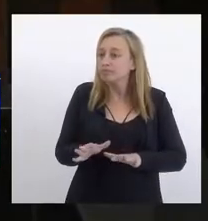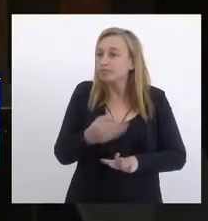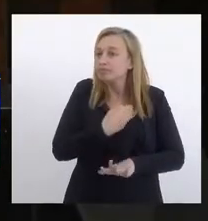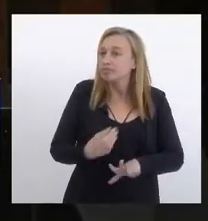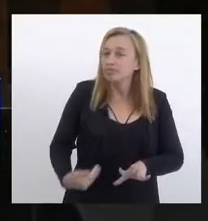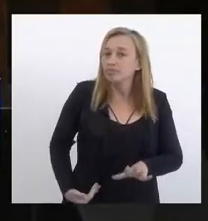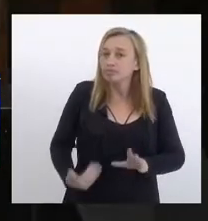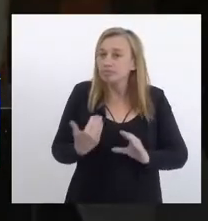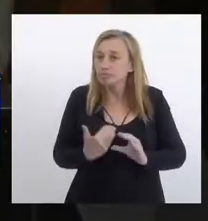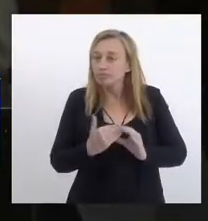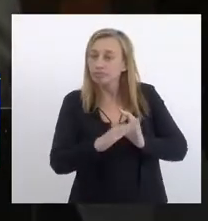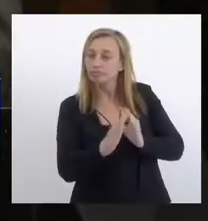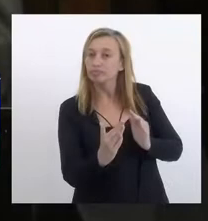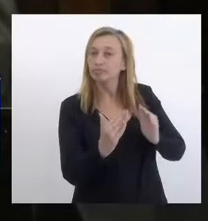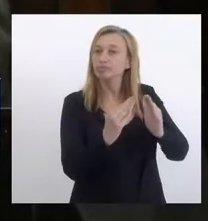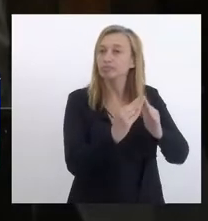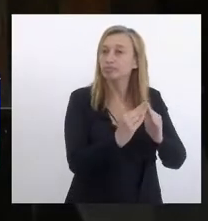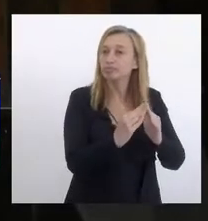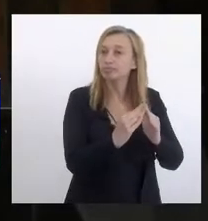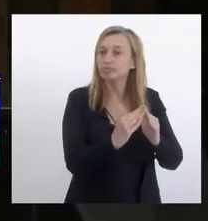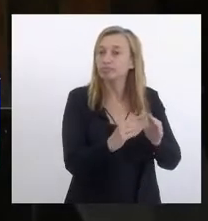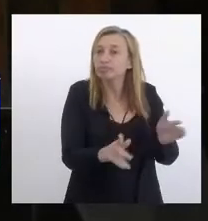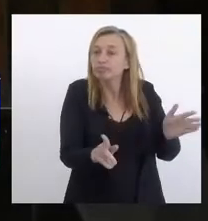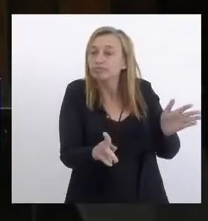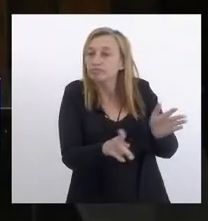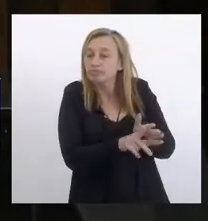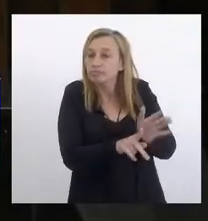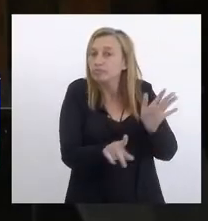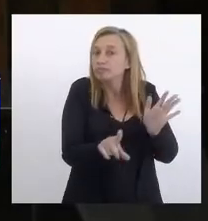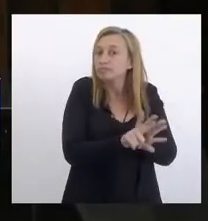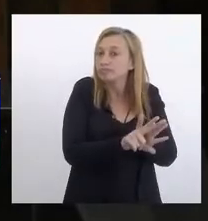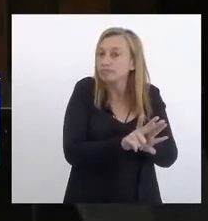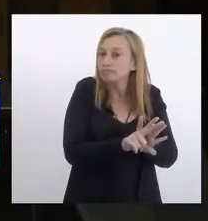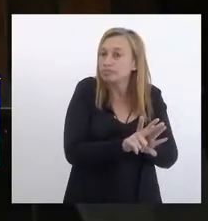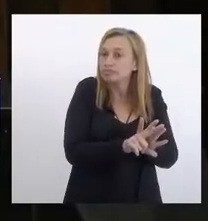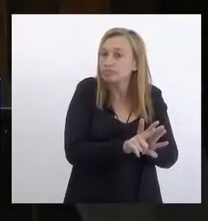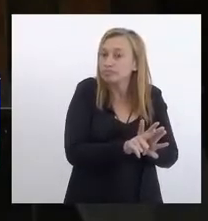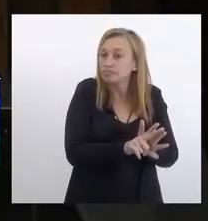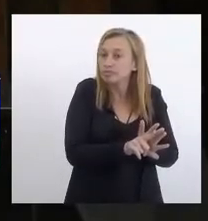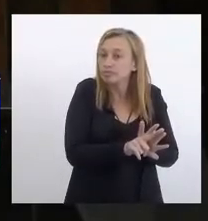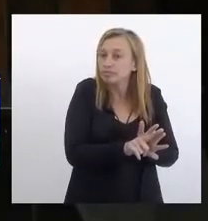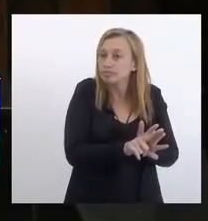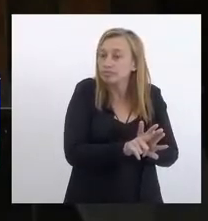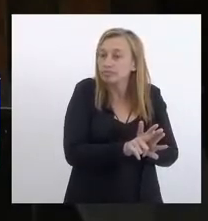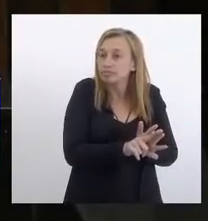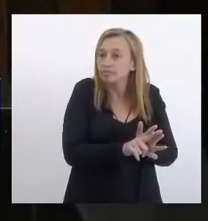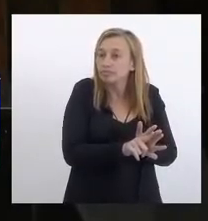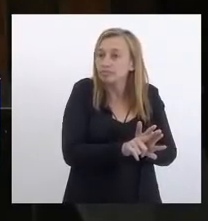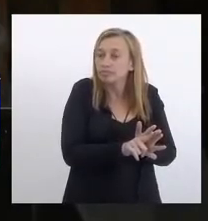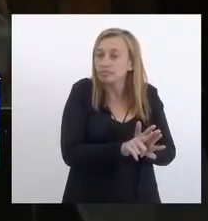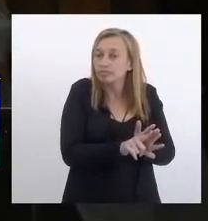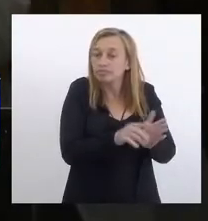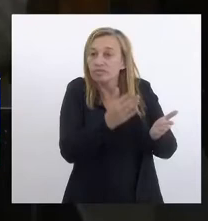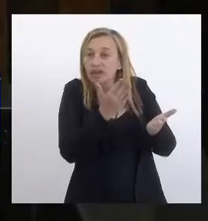governo encaminha para essa casa um projeto de lei que acaba com a